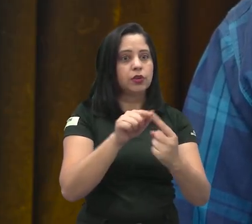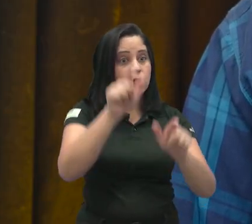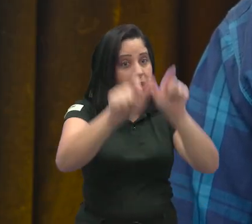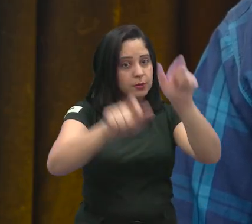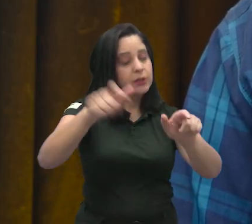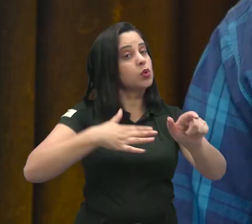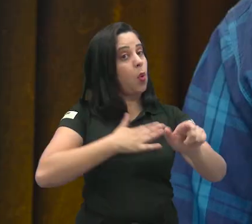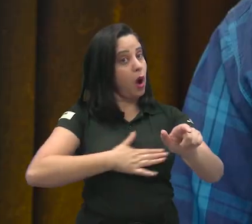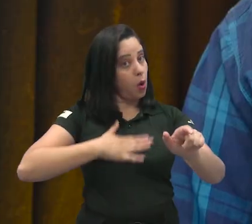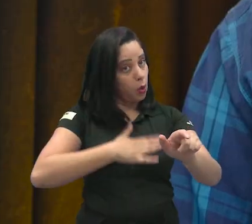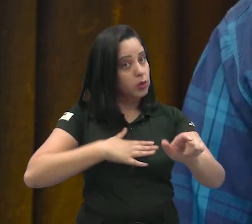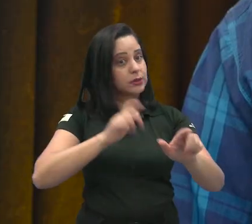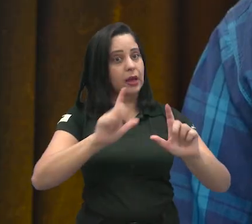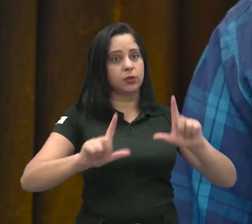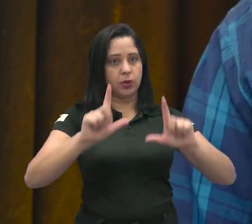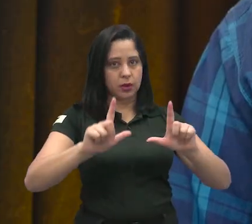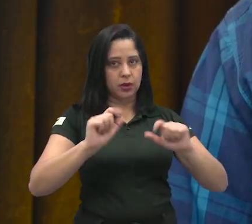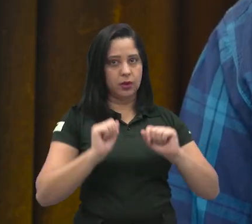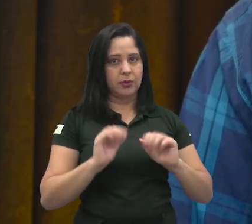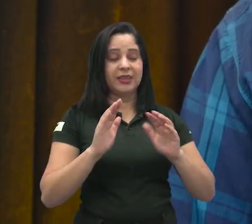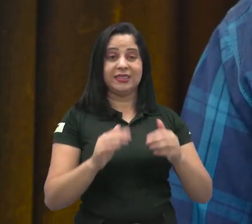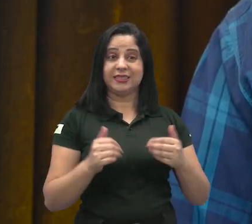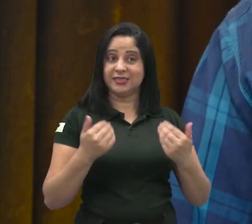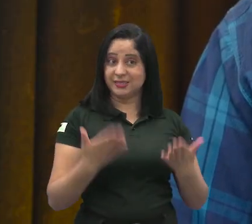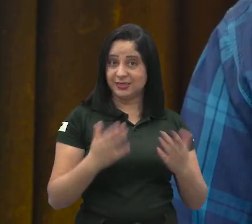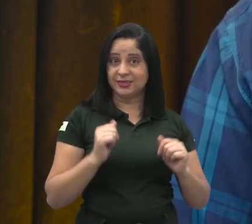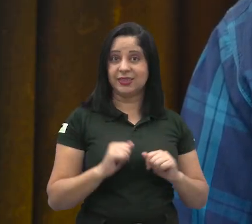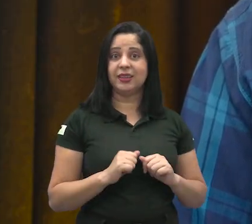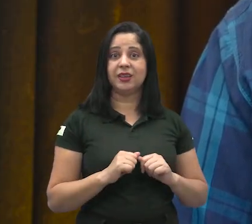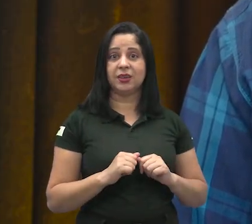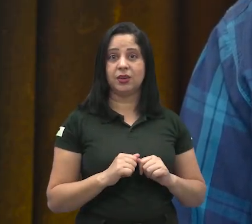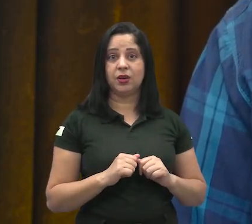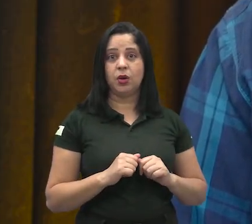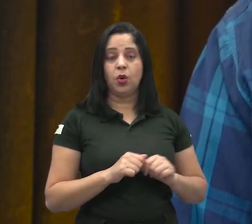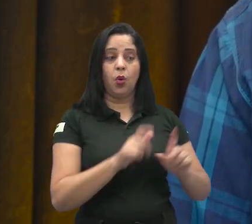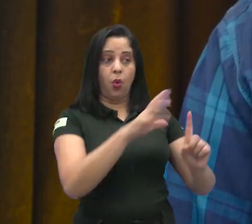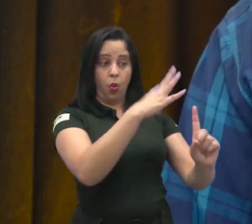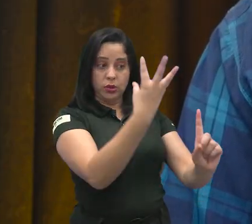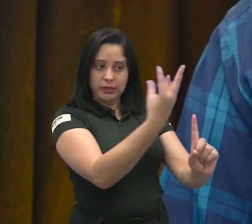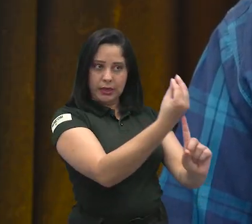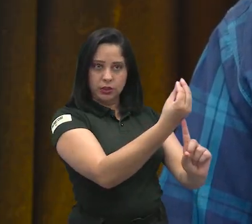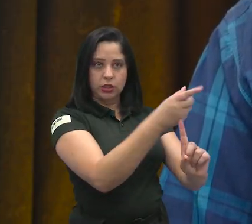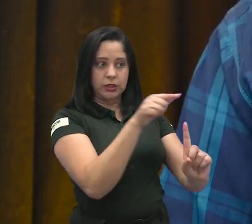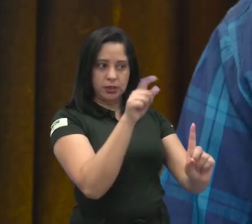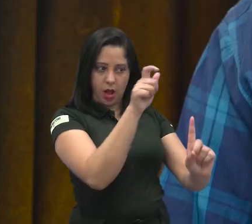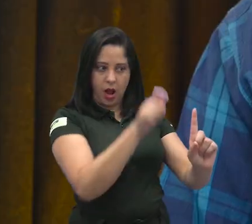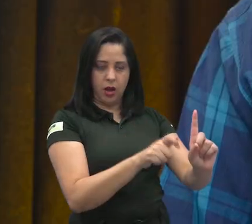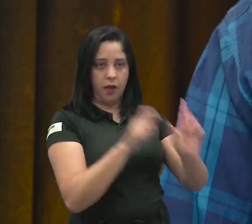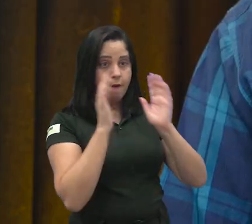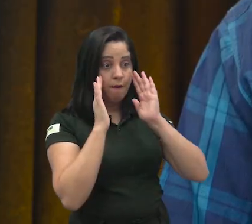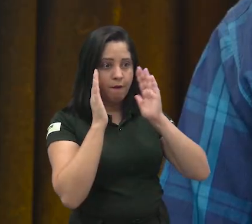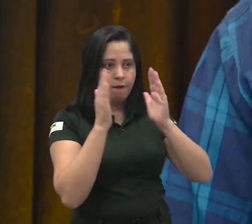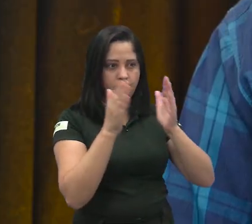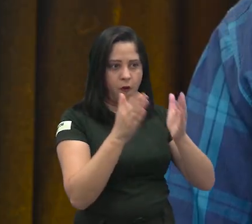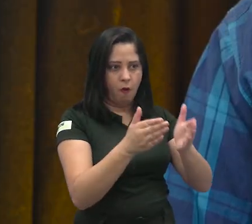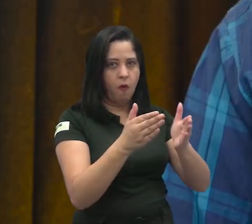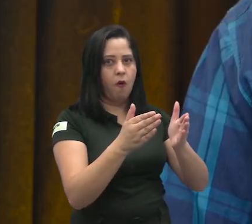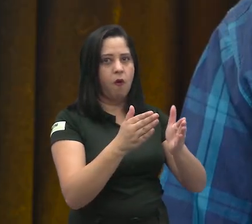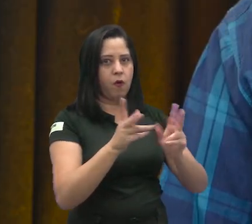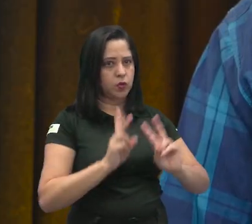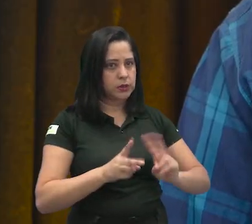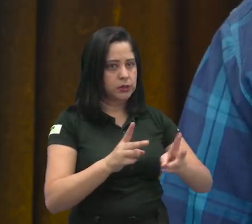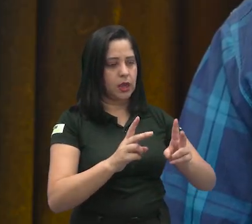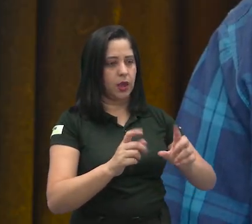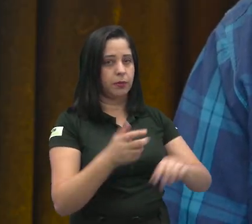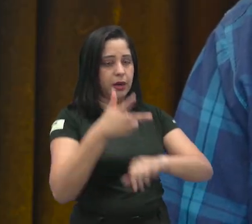um processo longo, cansativo. Os artistas, eles estão ali todos concentrados para ouvir se está tudo saindo do jeito que